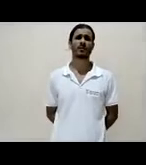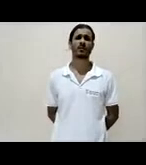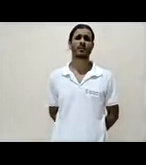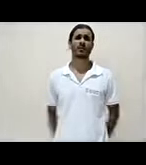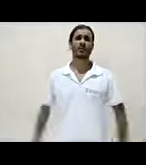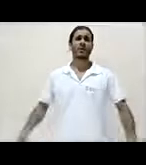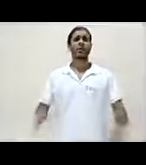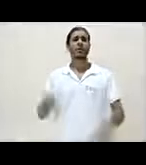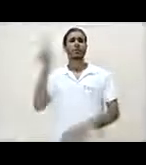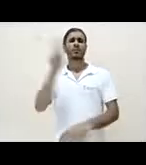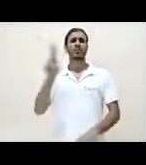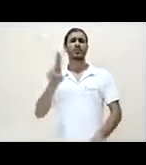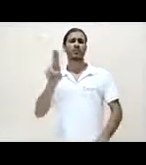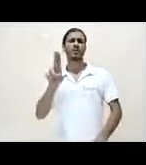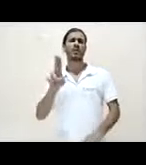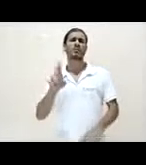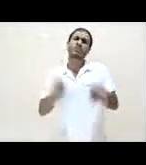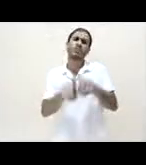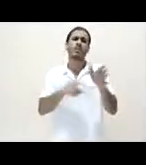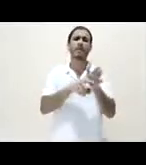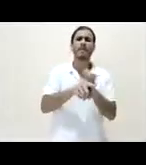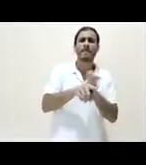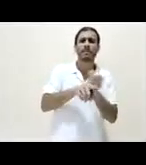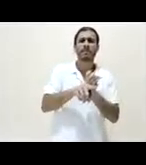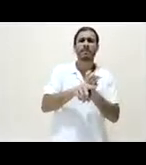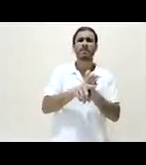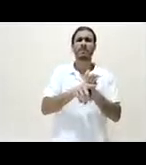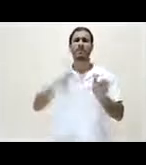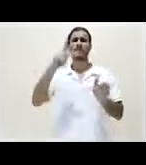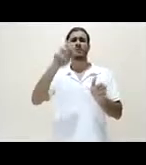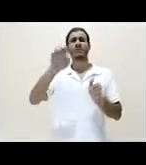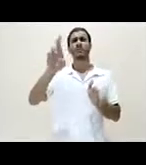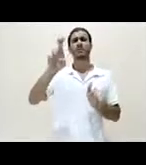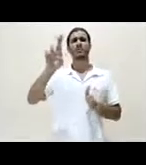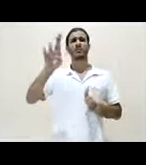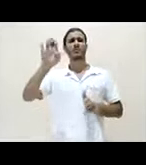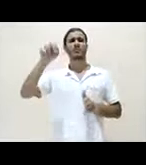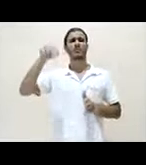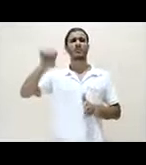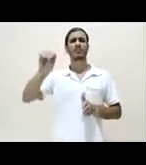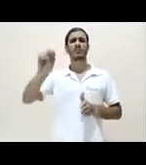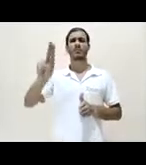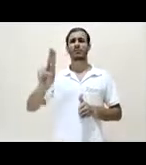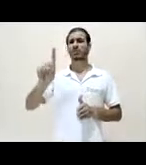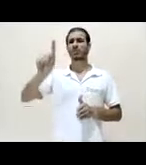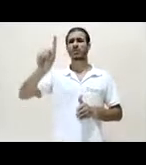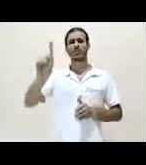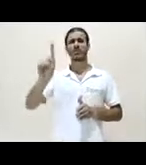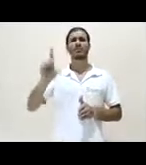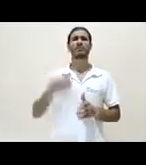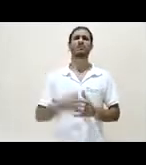Por exemplo, o Pernod, né, embora ele fala sobre as questões das competências, a gente não vai entrar nesse campo do que Pernod